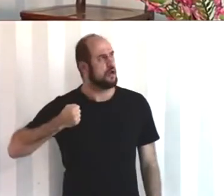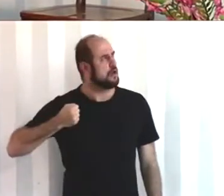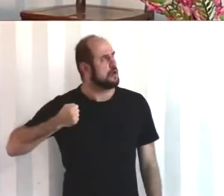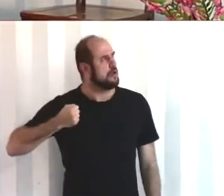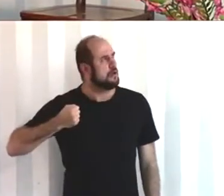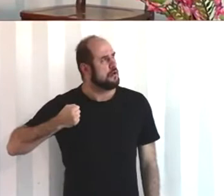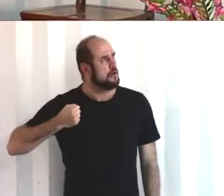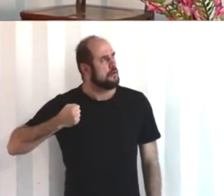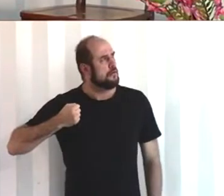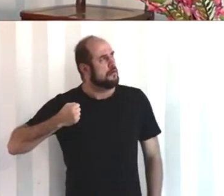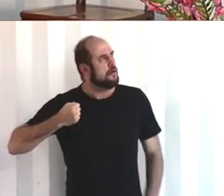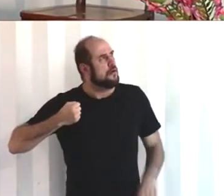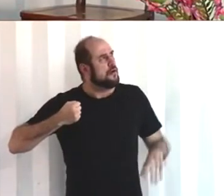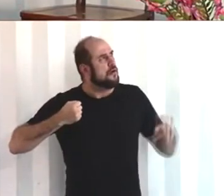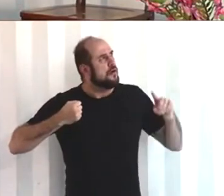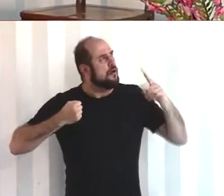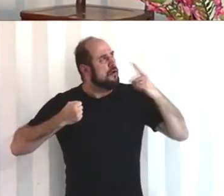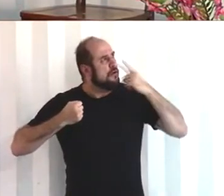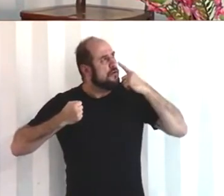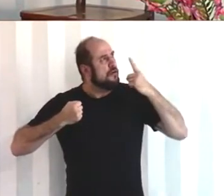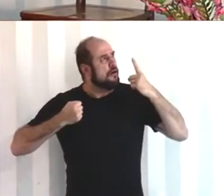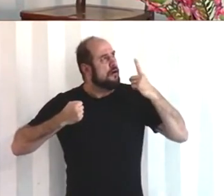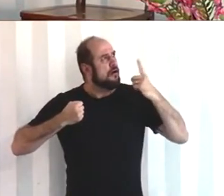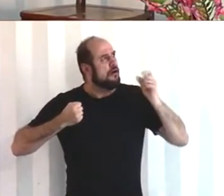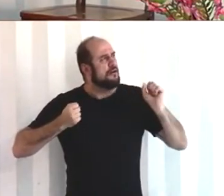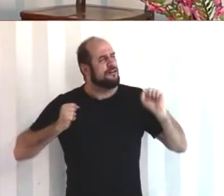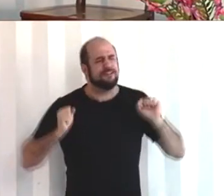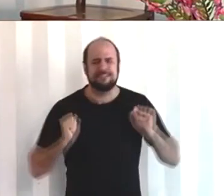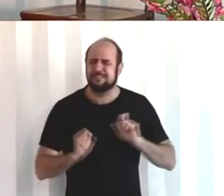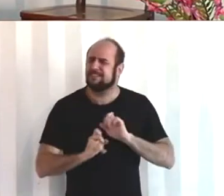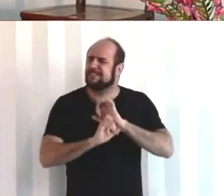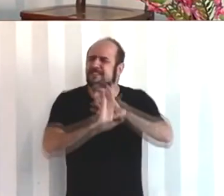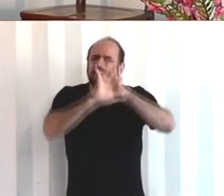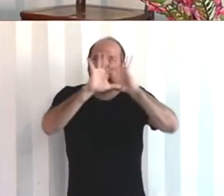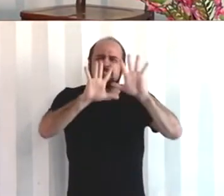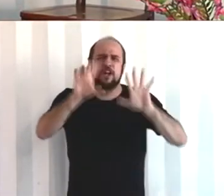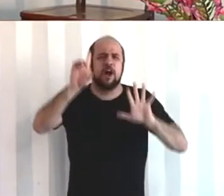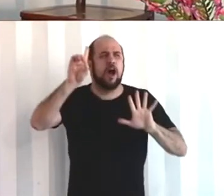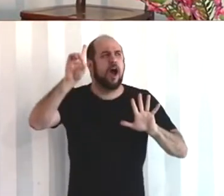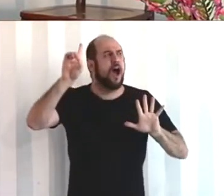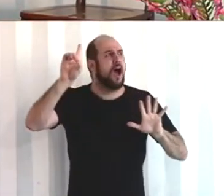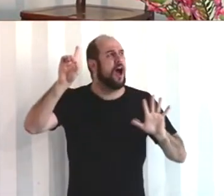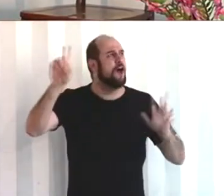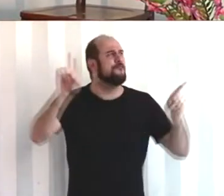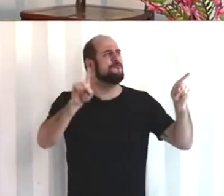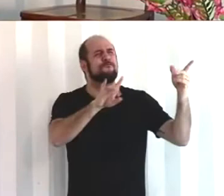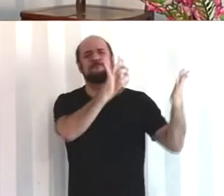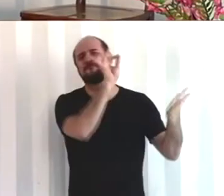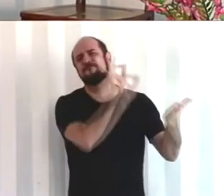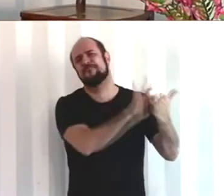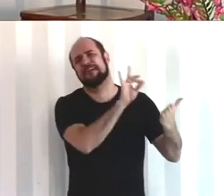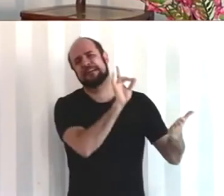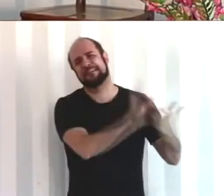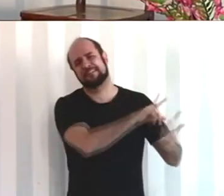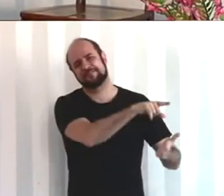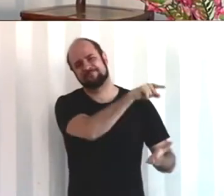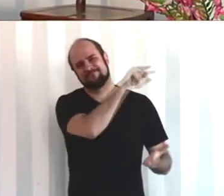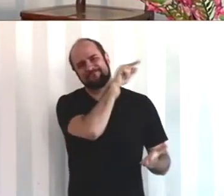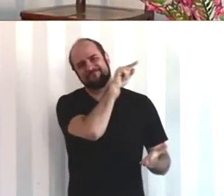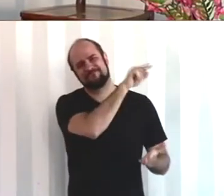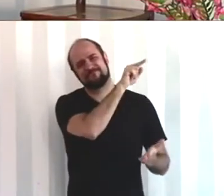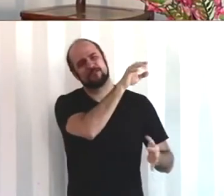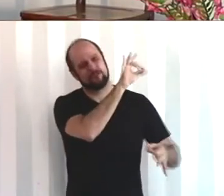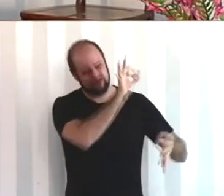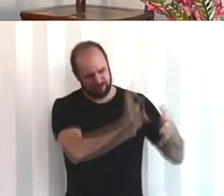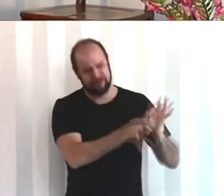tinha acontecido, deu glória a Deus, dizendo: verdadeiramente esse homem era